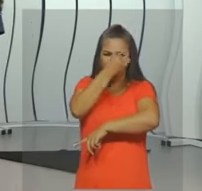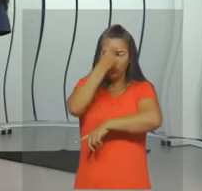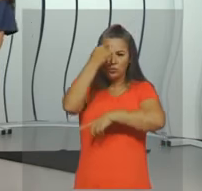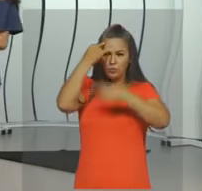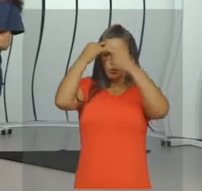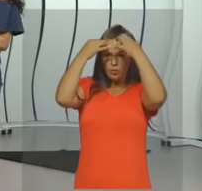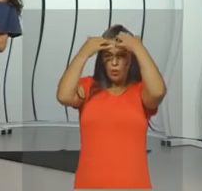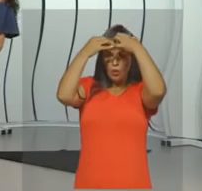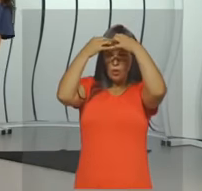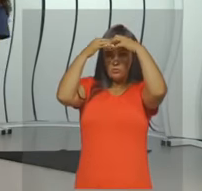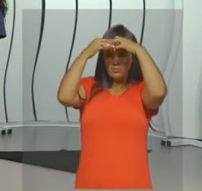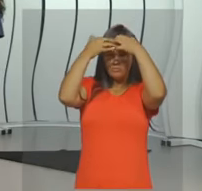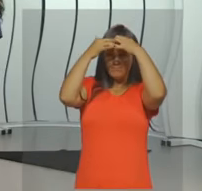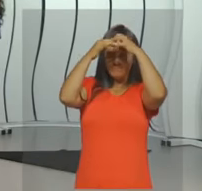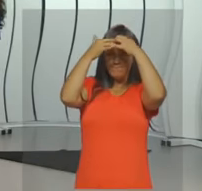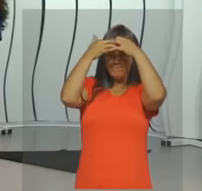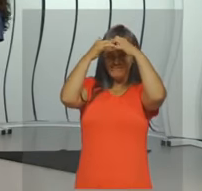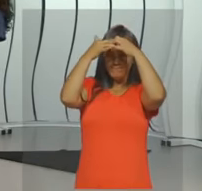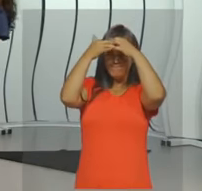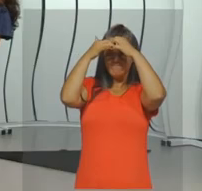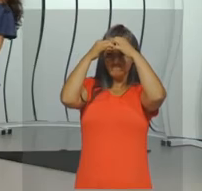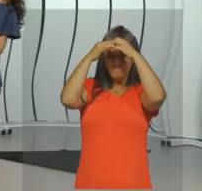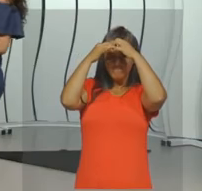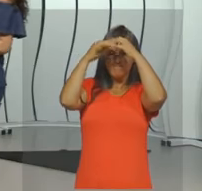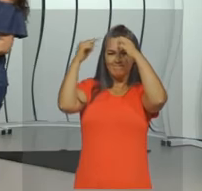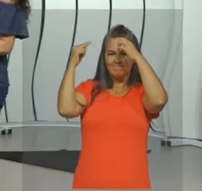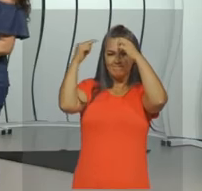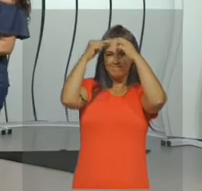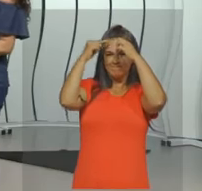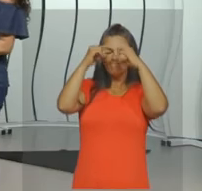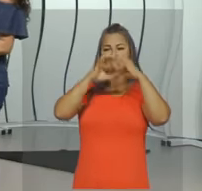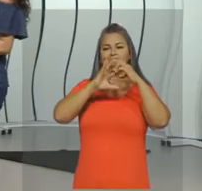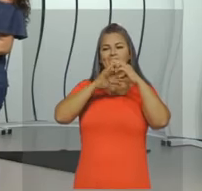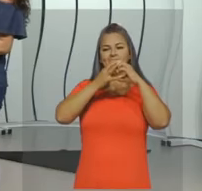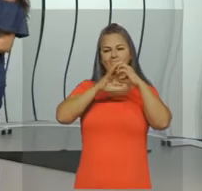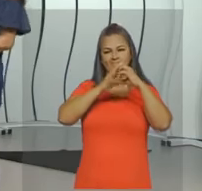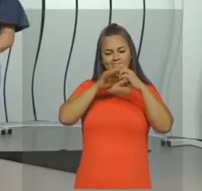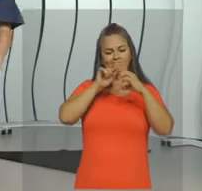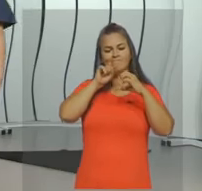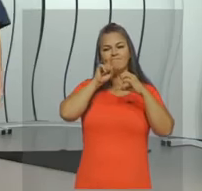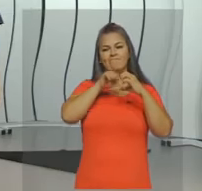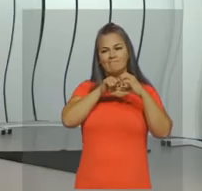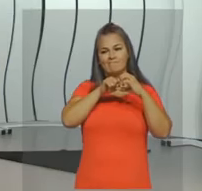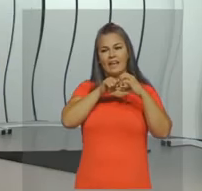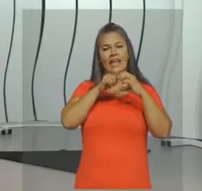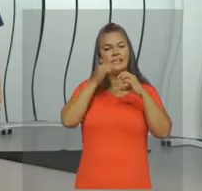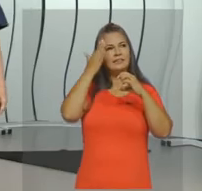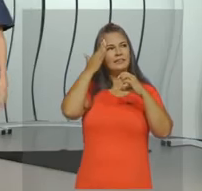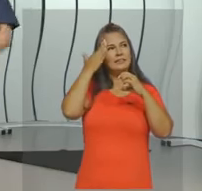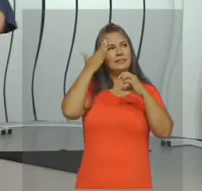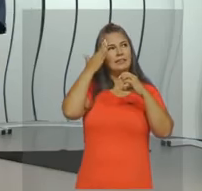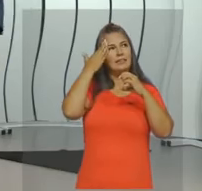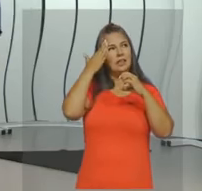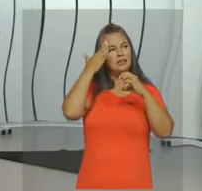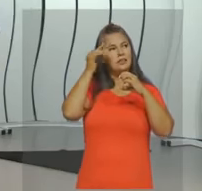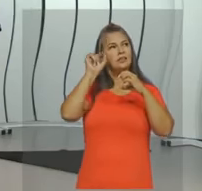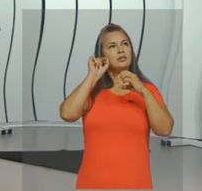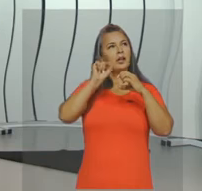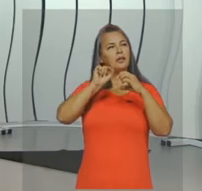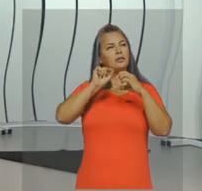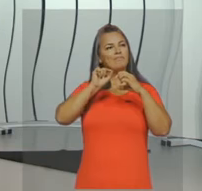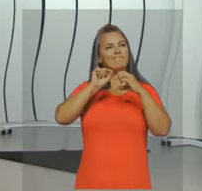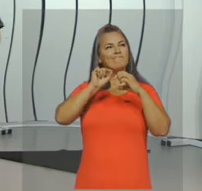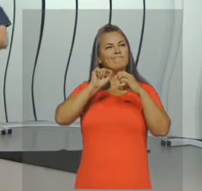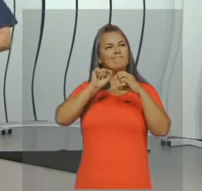neurônio aferente vai chegar lá no seu cérebro. O cérebro vai interpretar